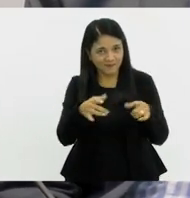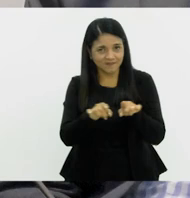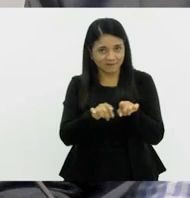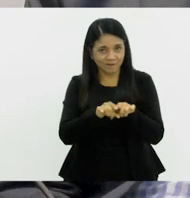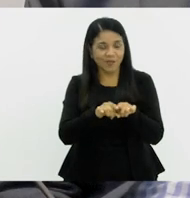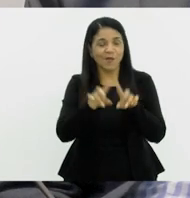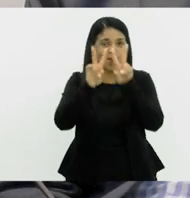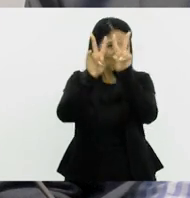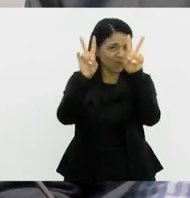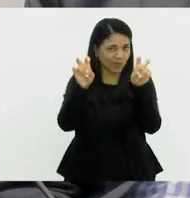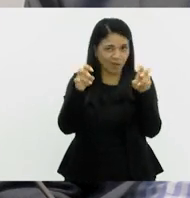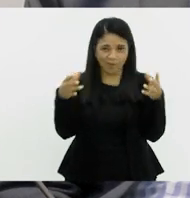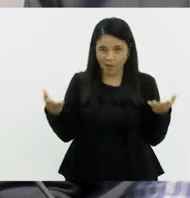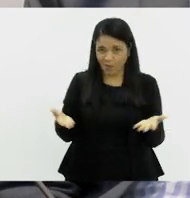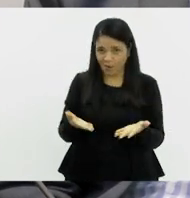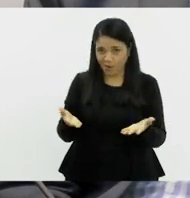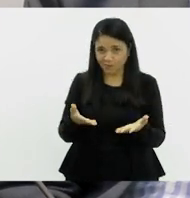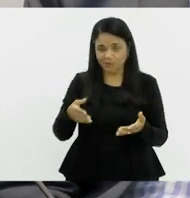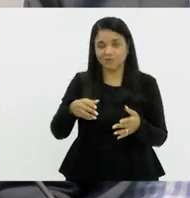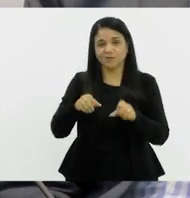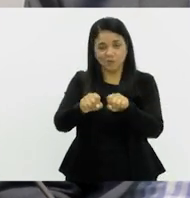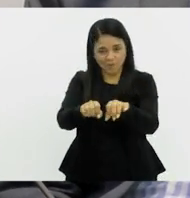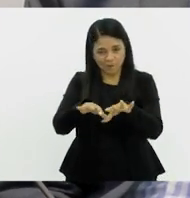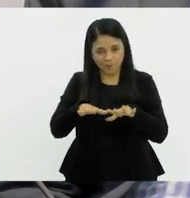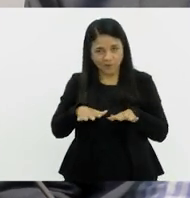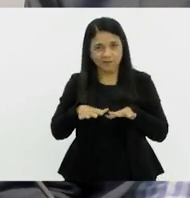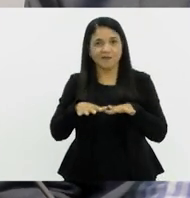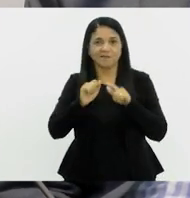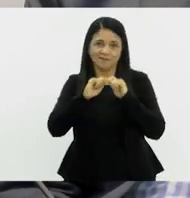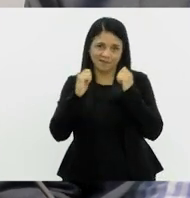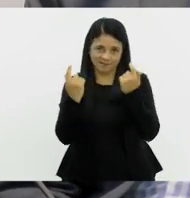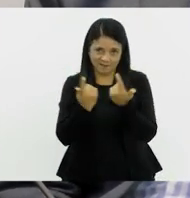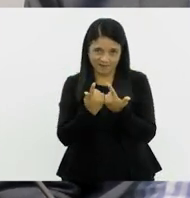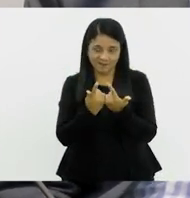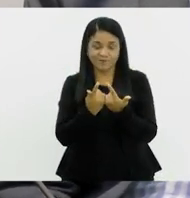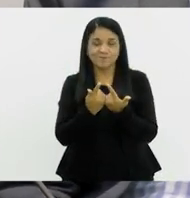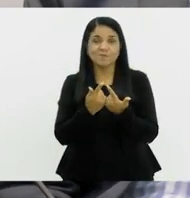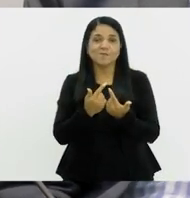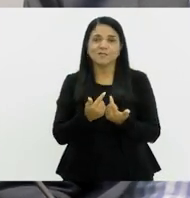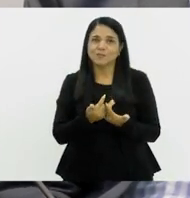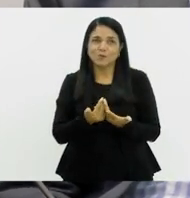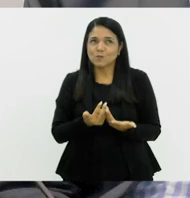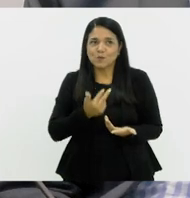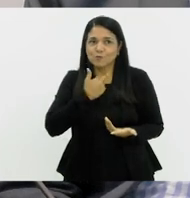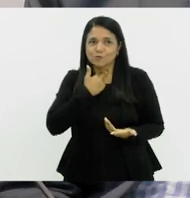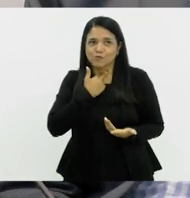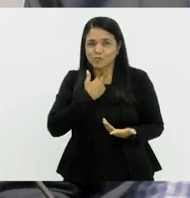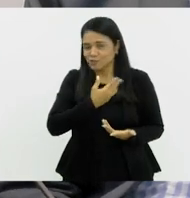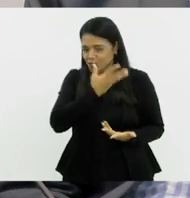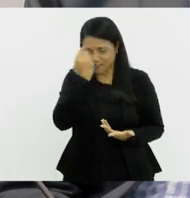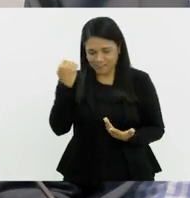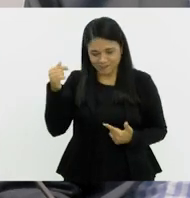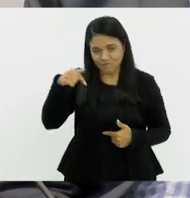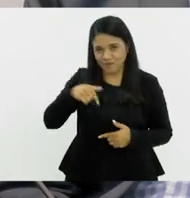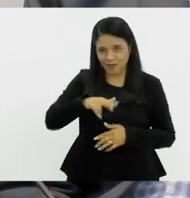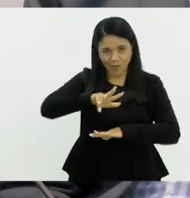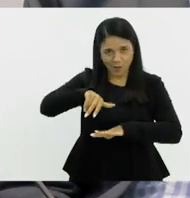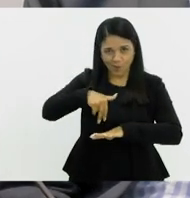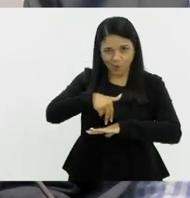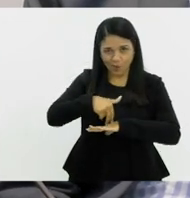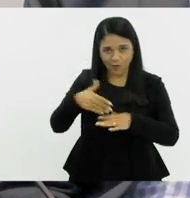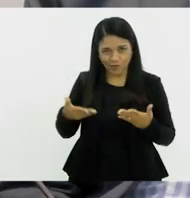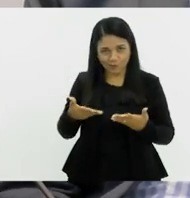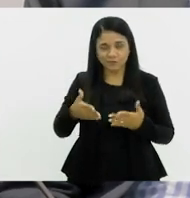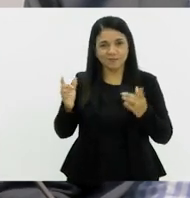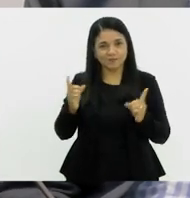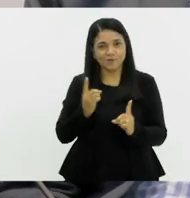aqui no plenário da Assembleia Legislativa. Mas eu não poderia deixar de vir aqui nesse primeiro encontro